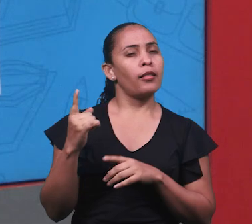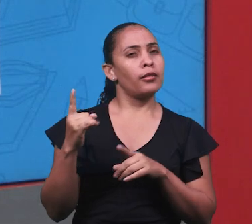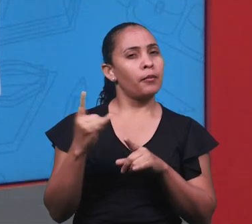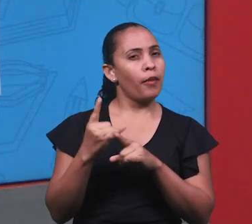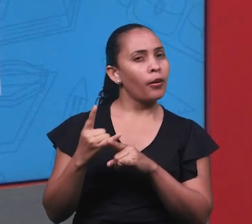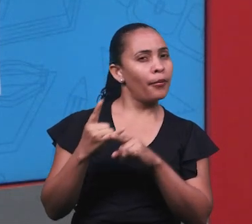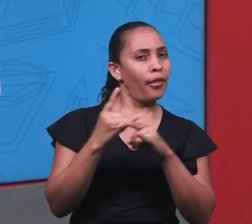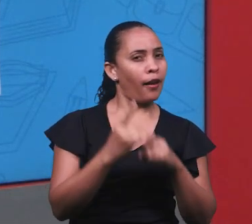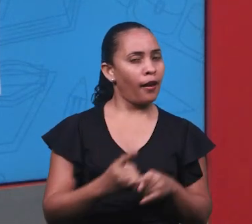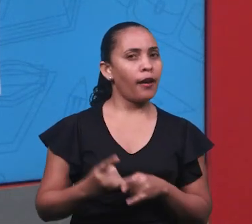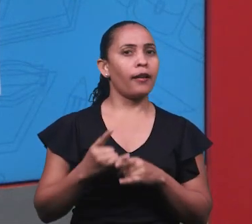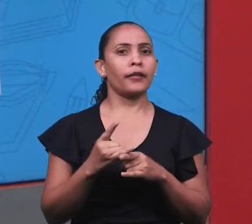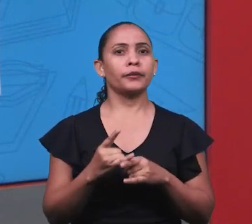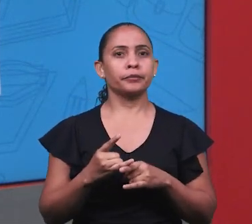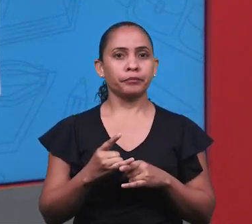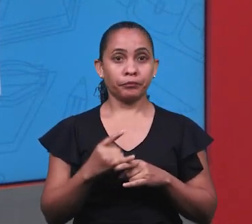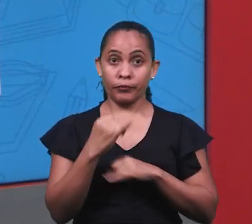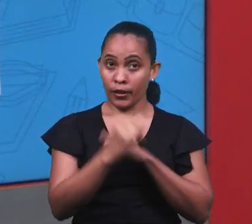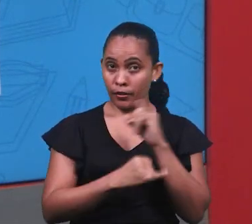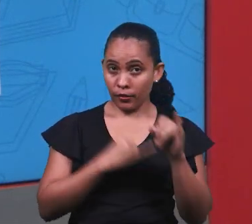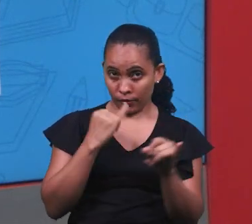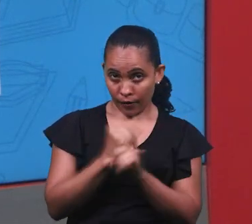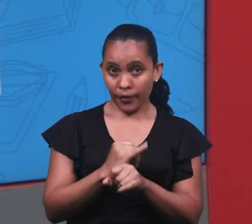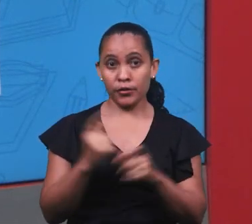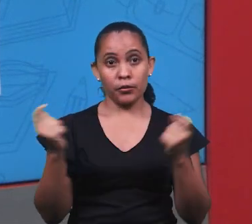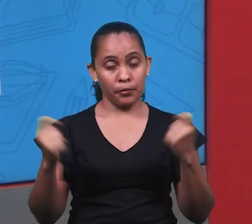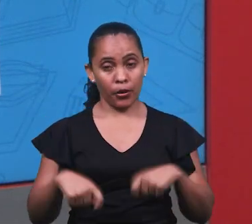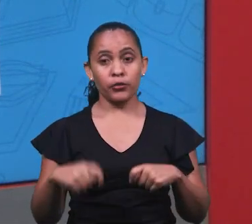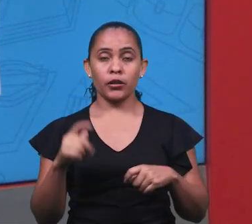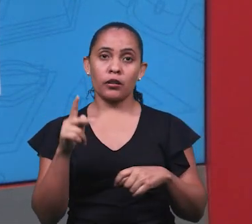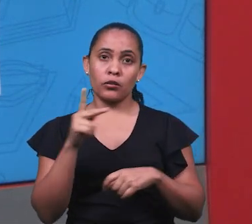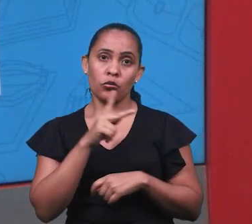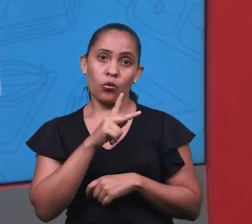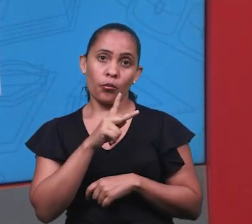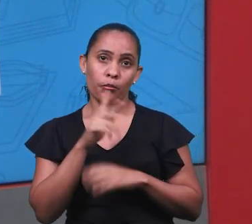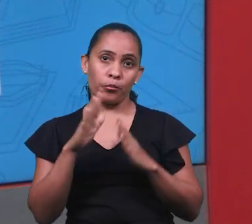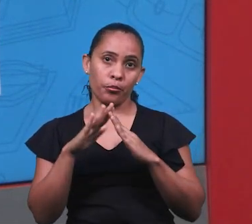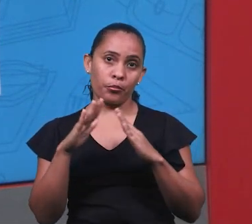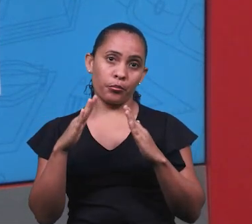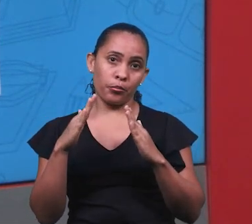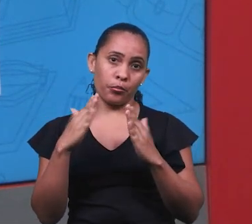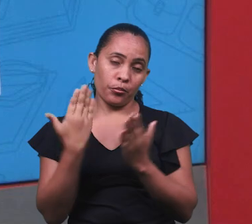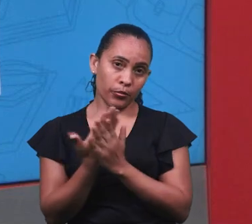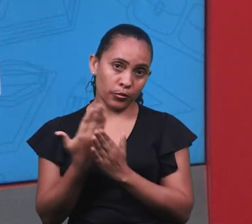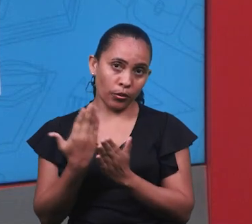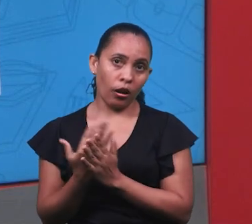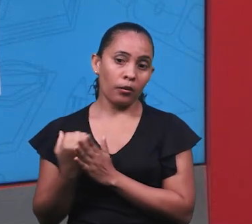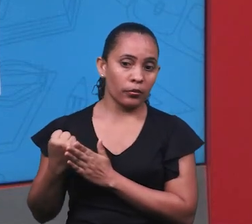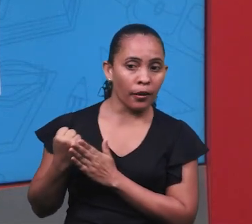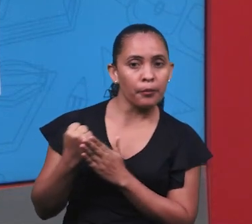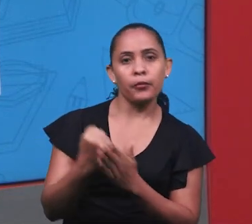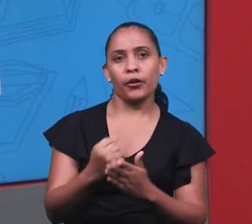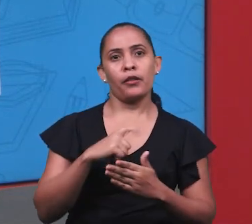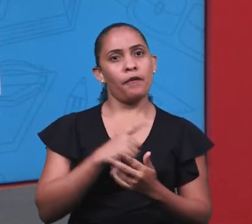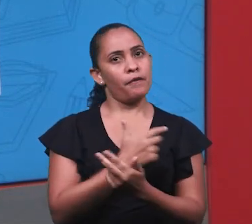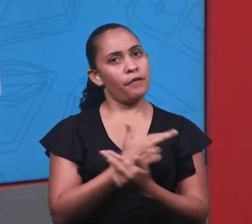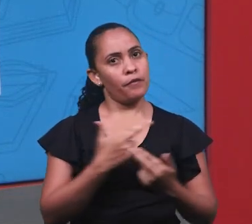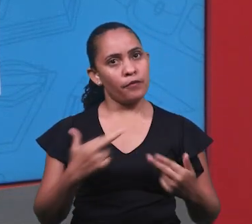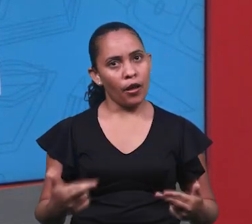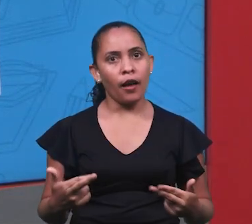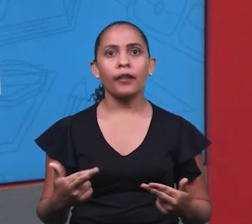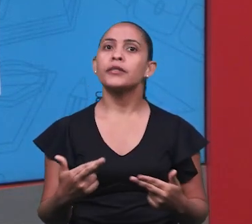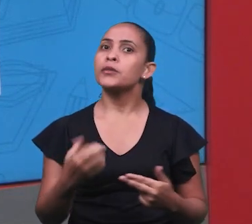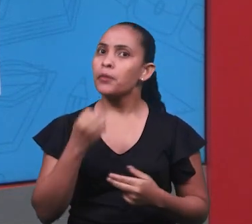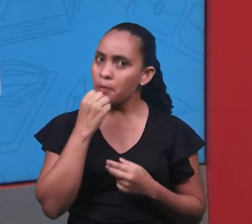né? Às vezes você ainda está na escola e os seus professores podem te dar essa sustentação, porque nós temos muitos profissionais de educação aí de